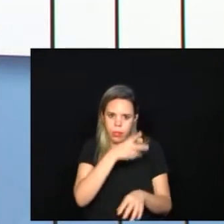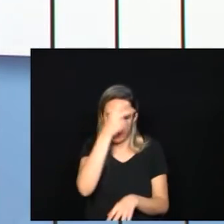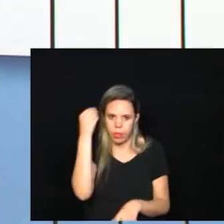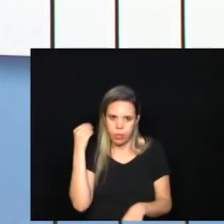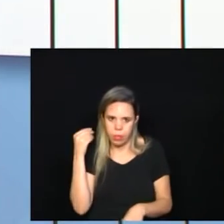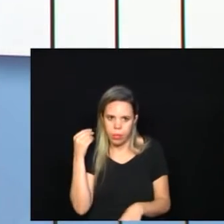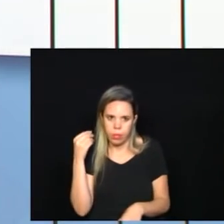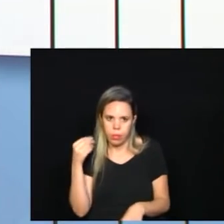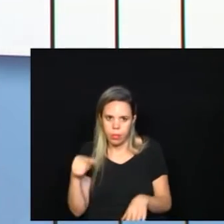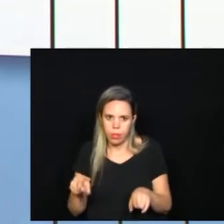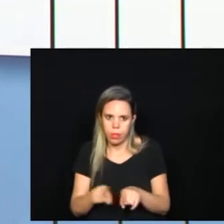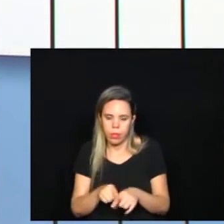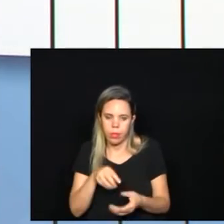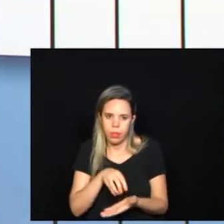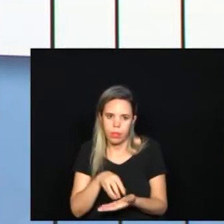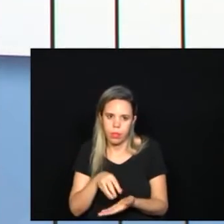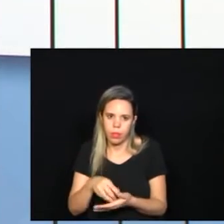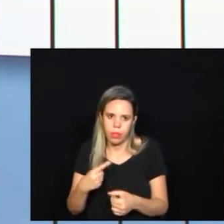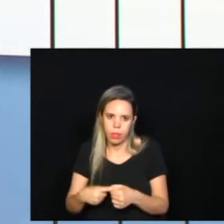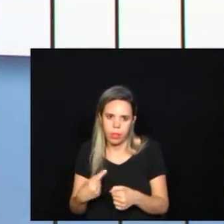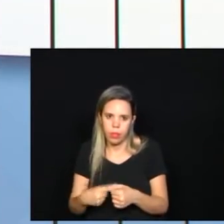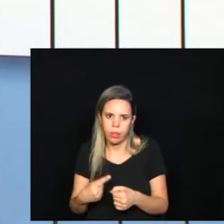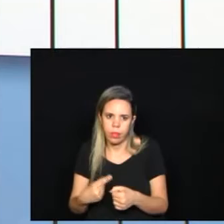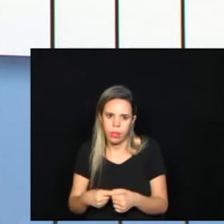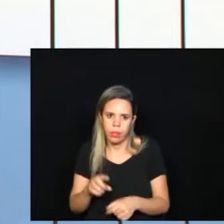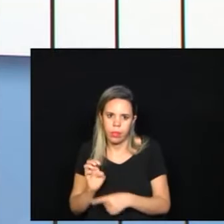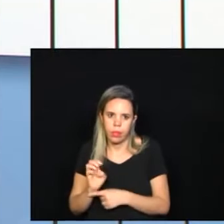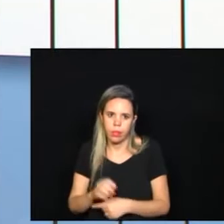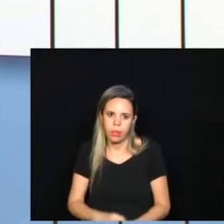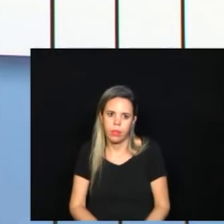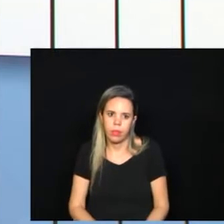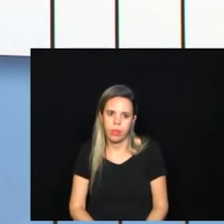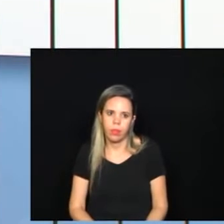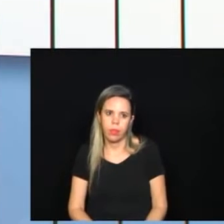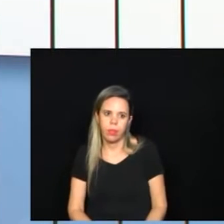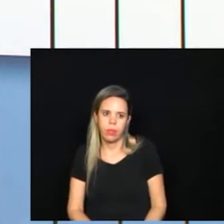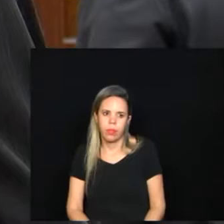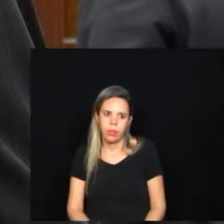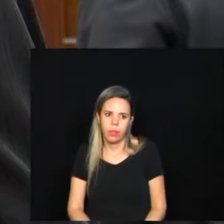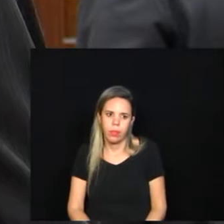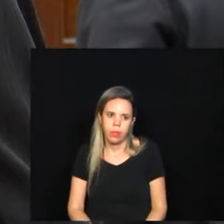pública, tanto na rede municipal quanto na estadual.